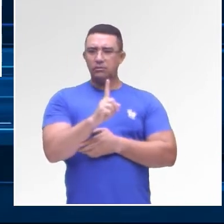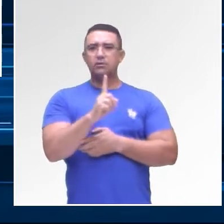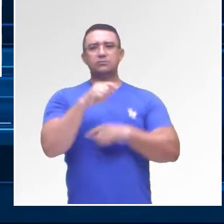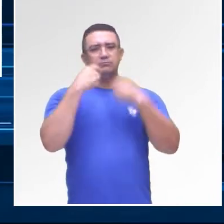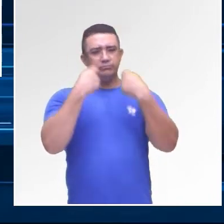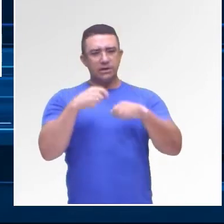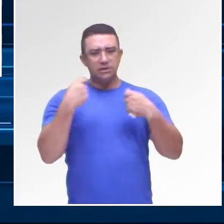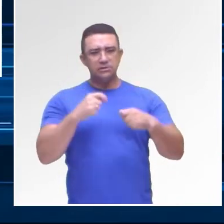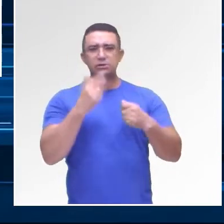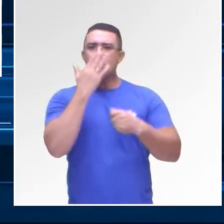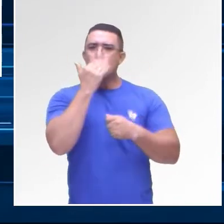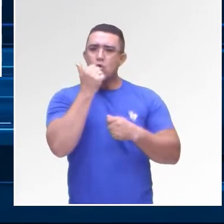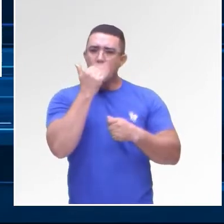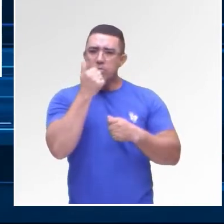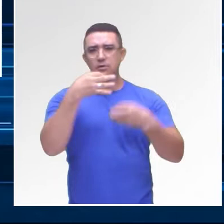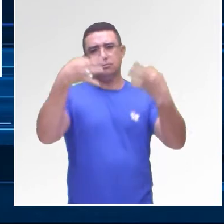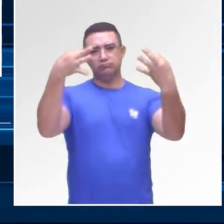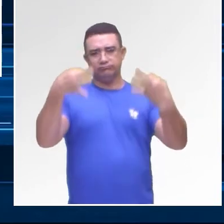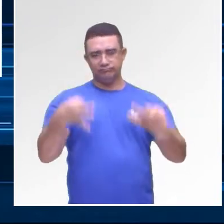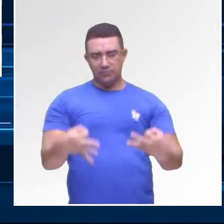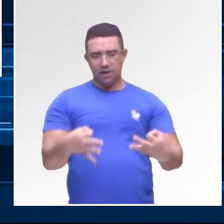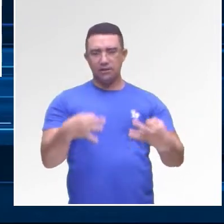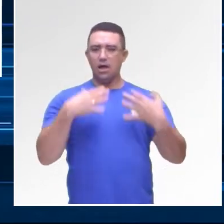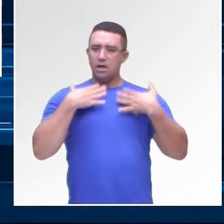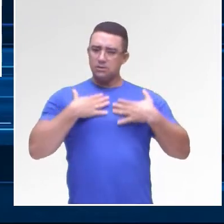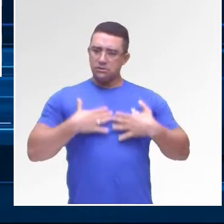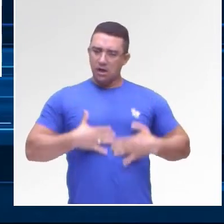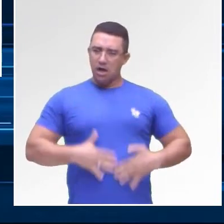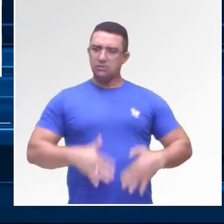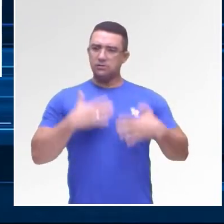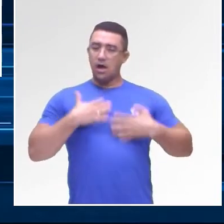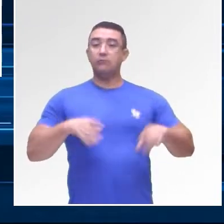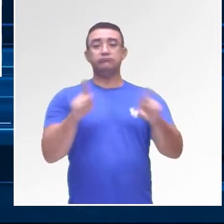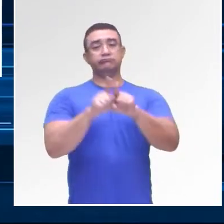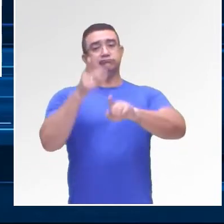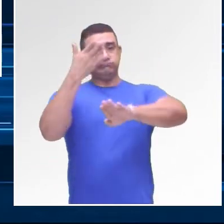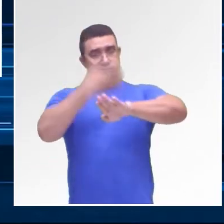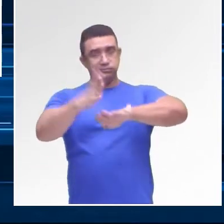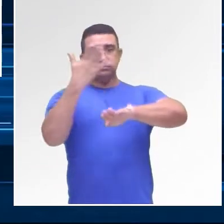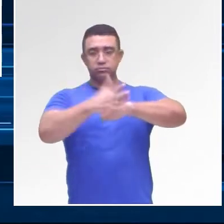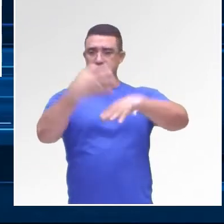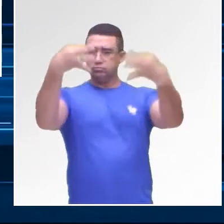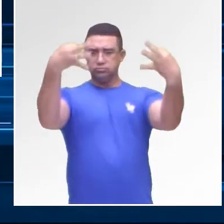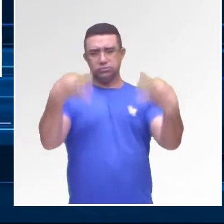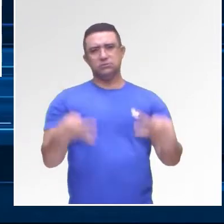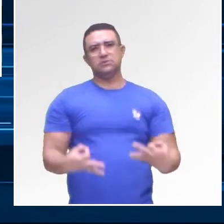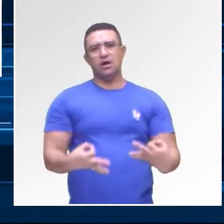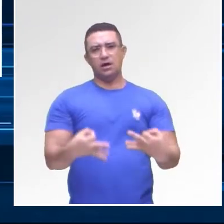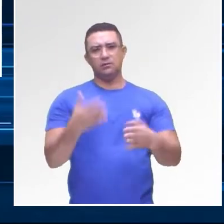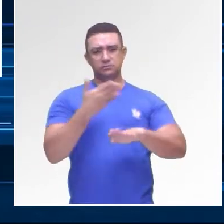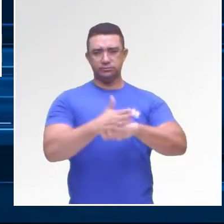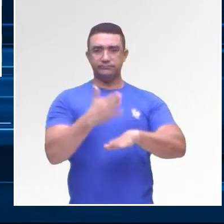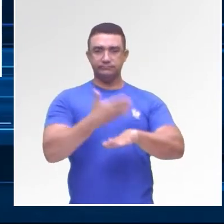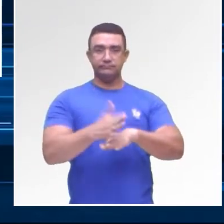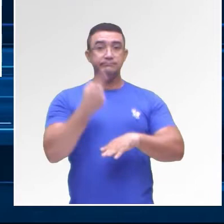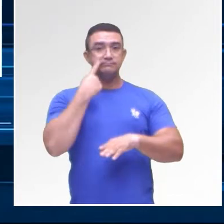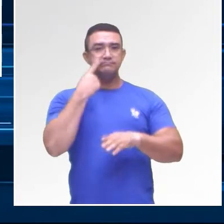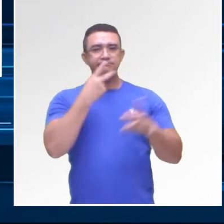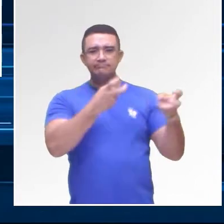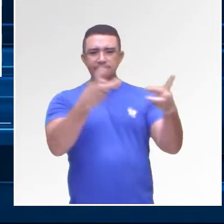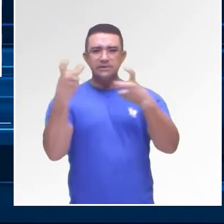descanso necessário e fazer exercício físico, né, corretamente. Aqui na imagem já dá para vocês verem aqui,